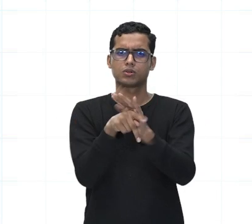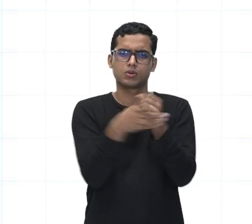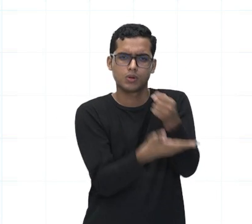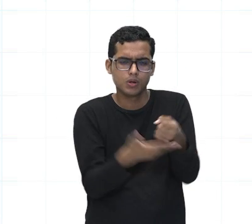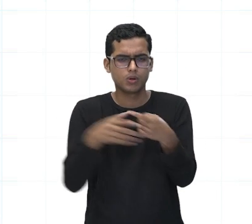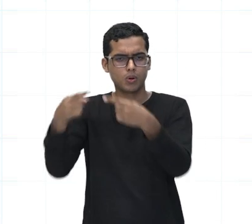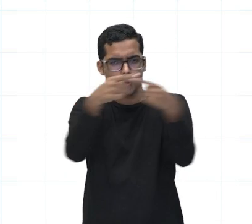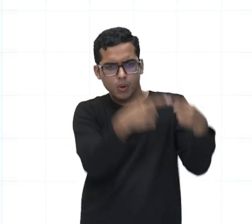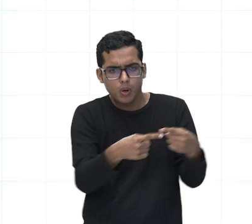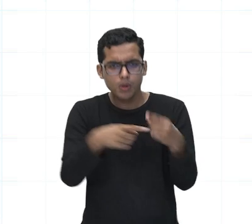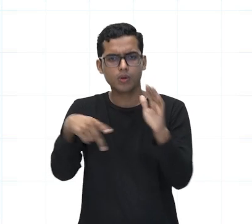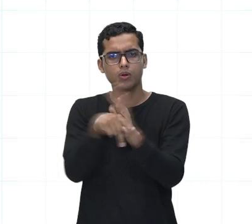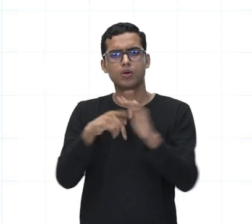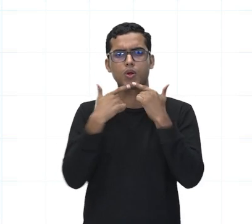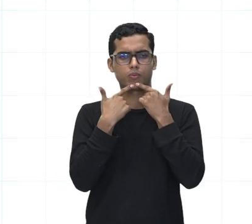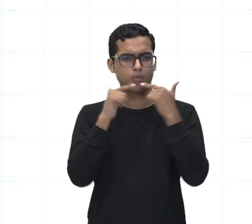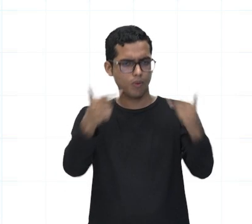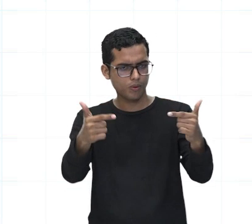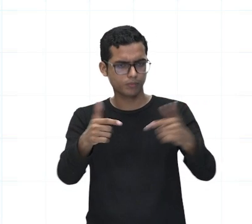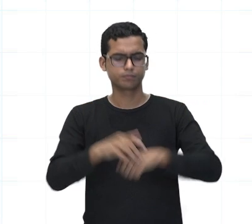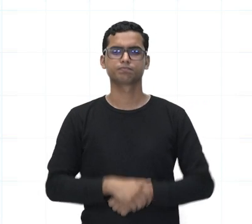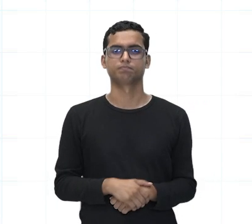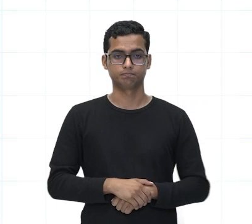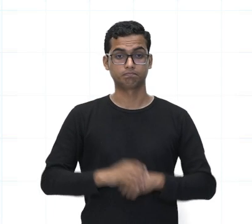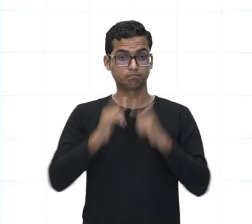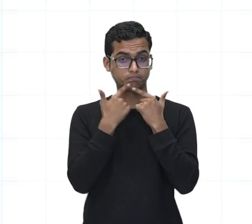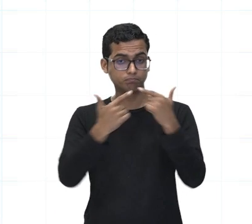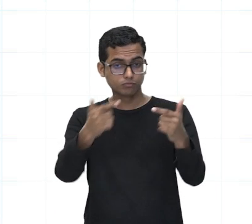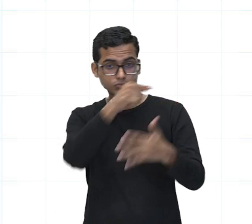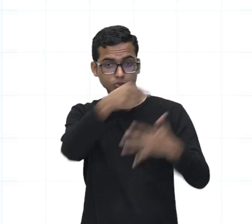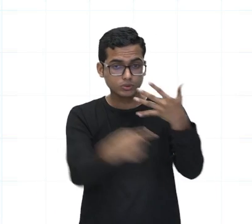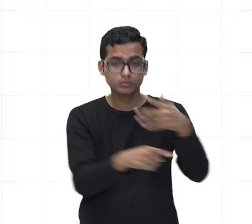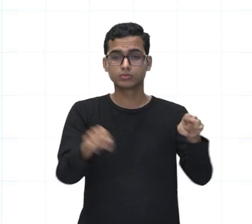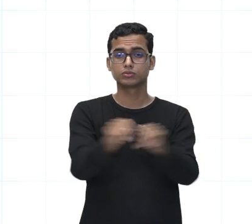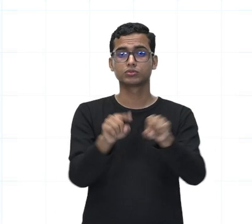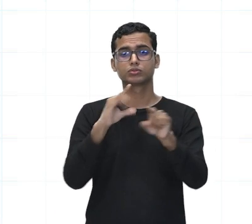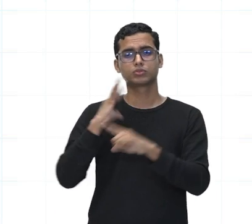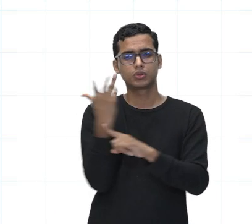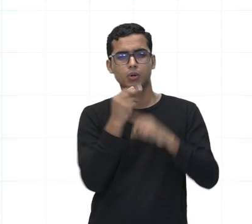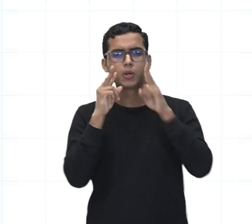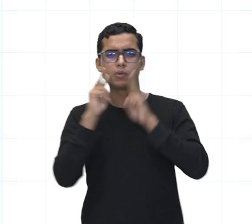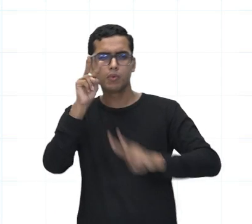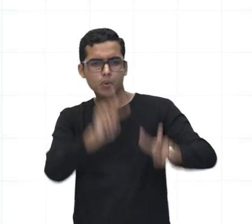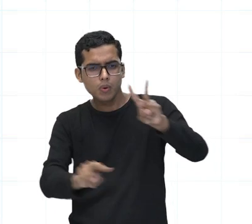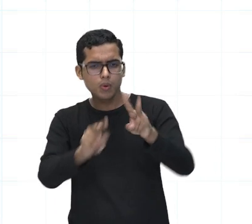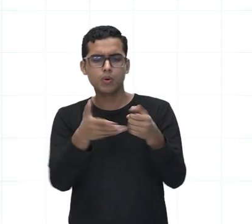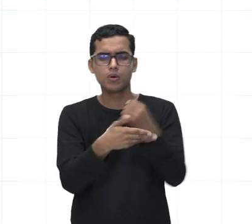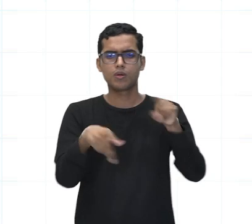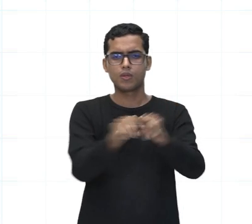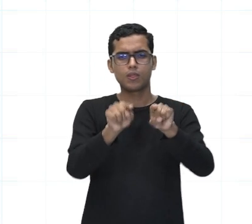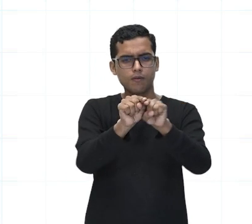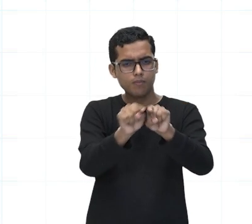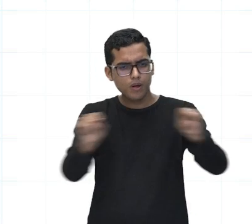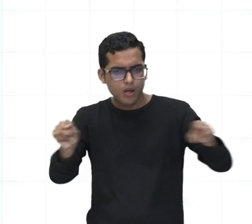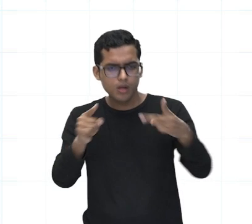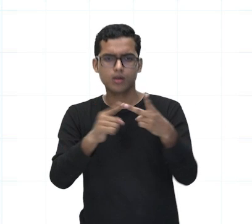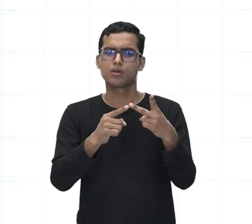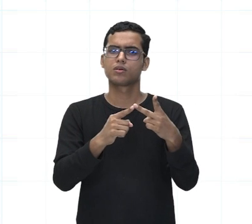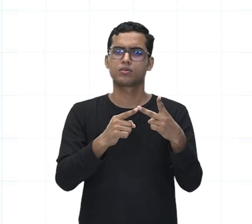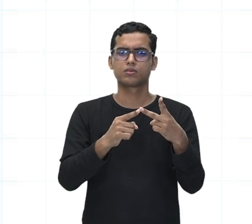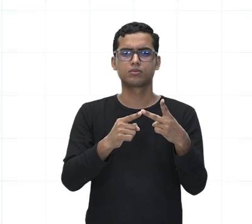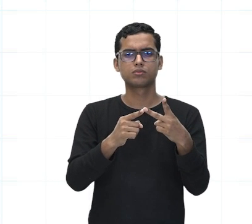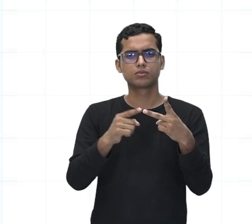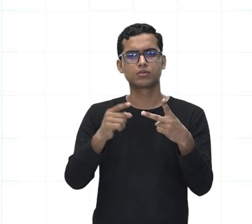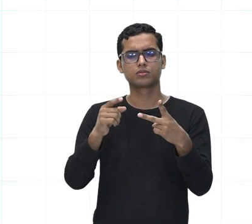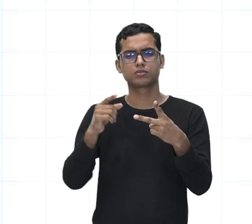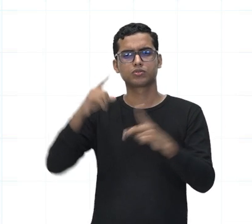criadas com base em combinações de elementos de linguagem. Os elementos da linguagem, das artes visuais, são, como já falei, o